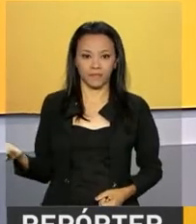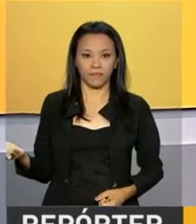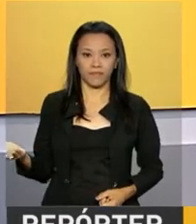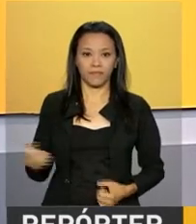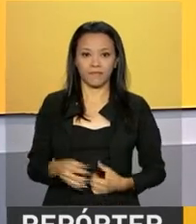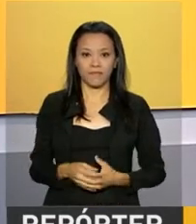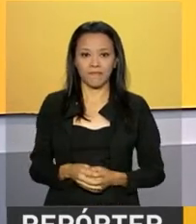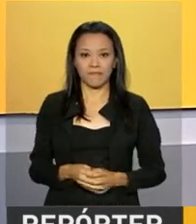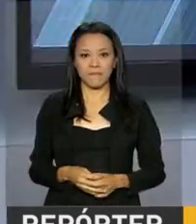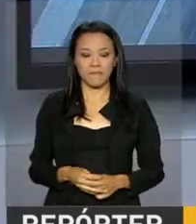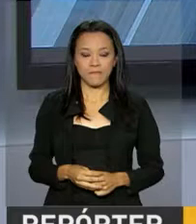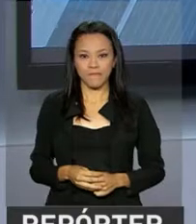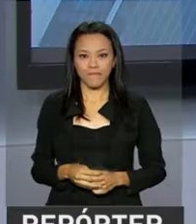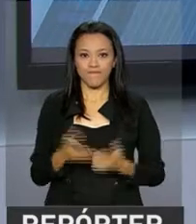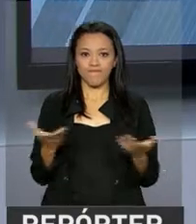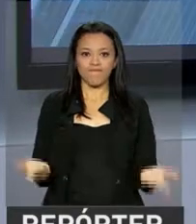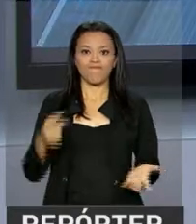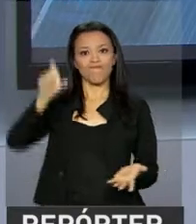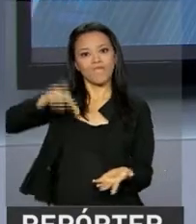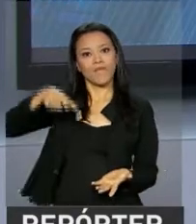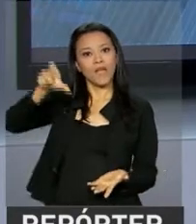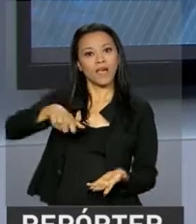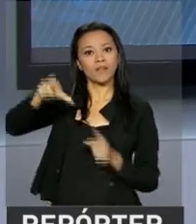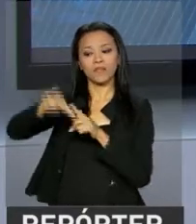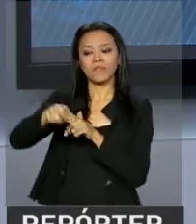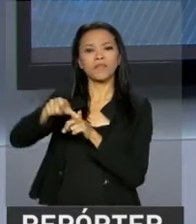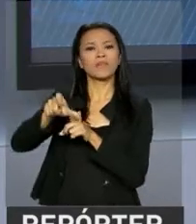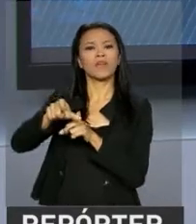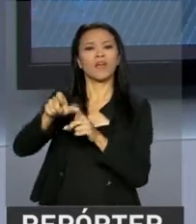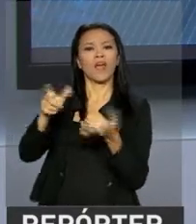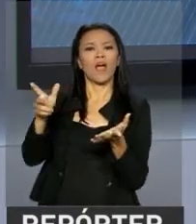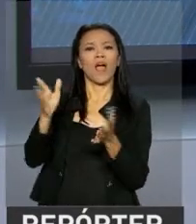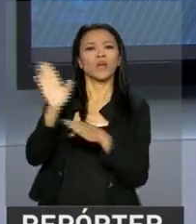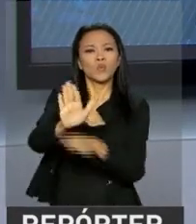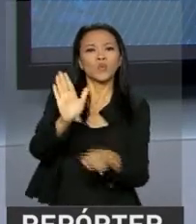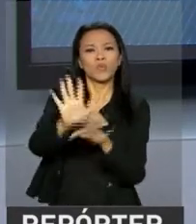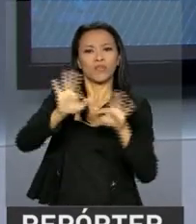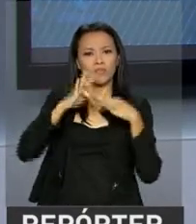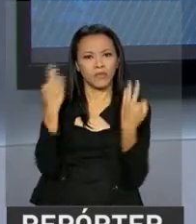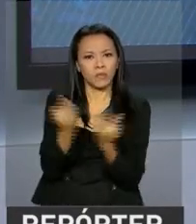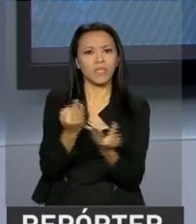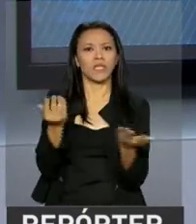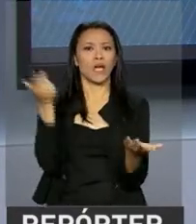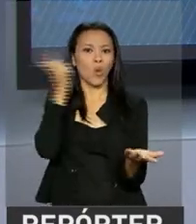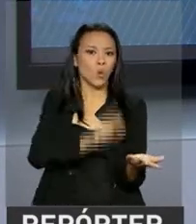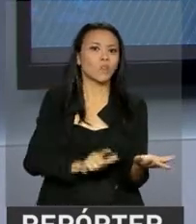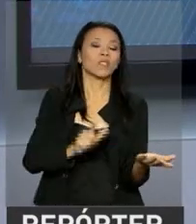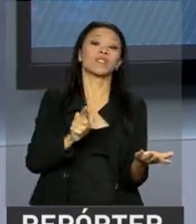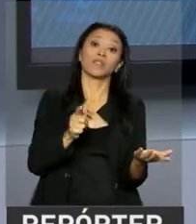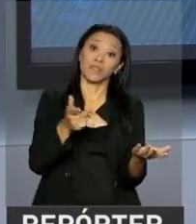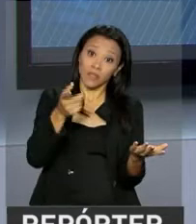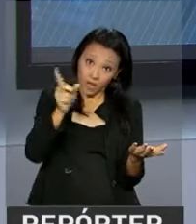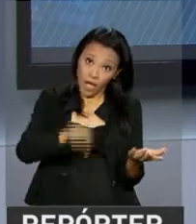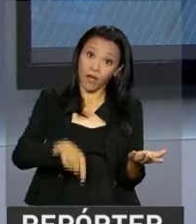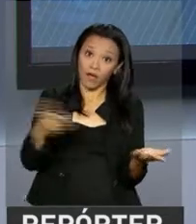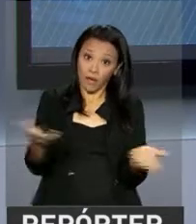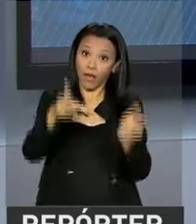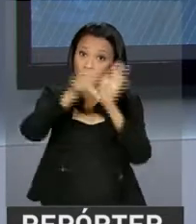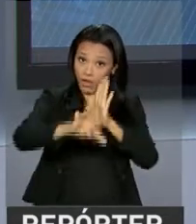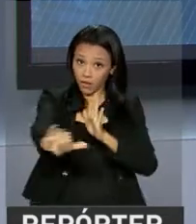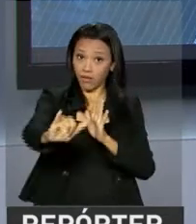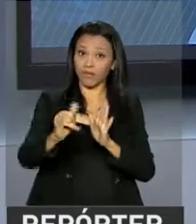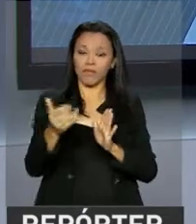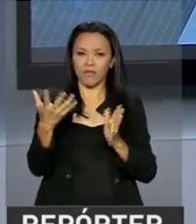receita.fazenda.gov.br e o cartão que ajuda a famílias de baixa renda a reformar a casa agora é lei vamos então